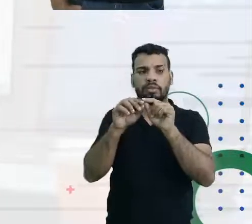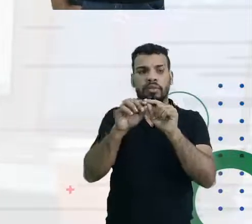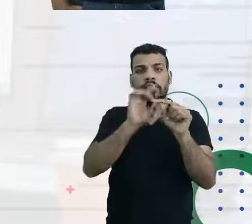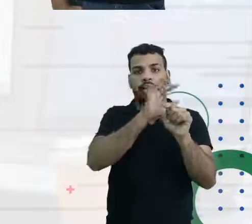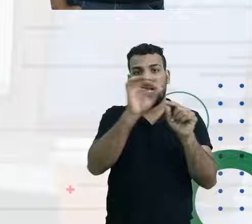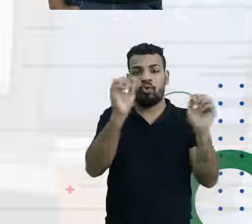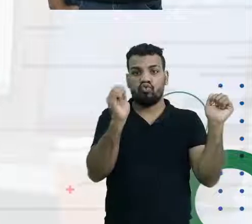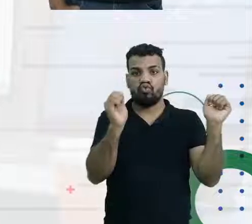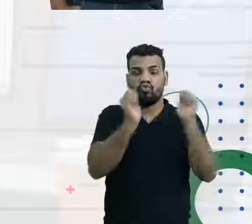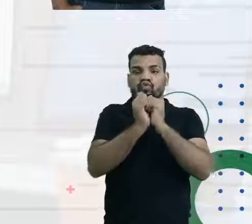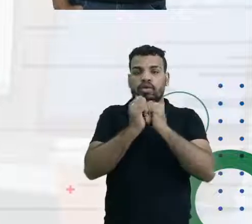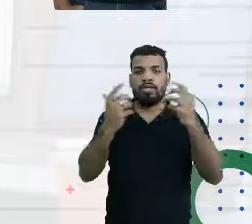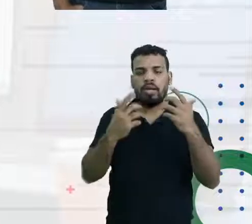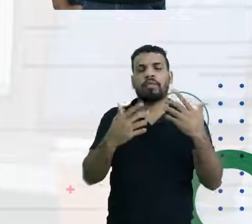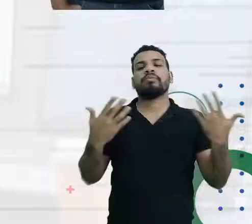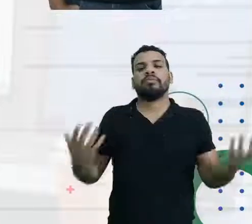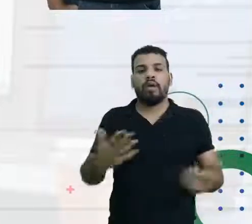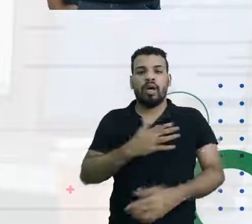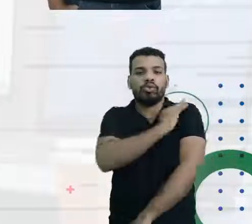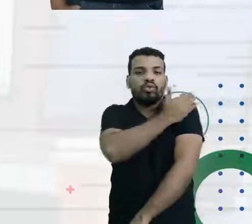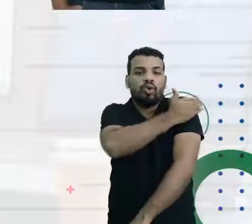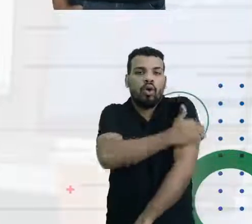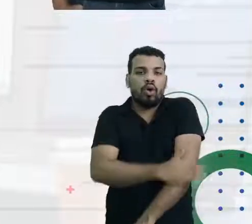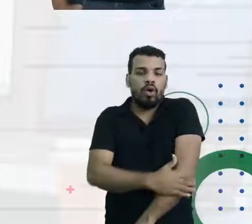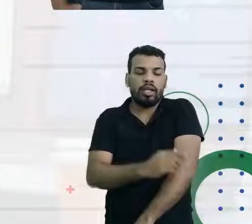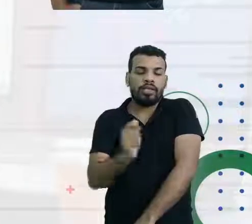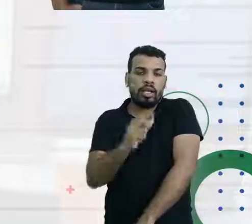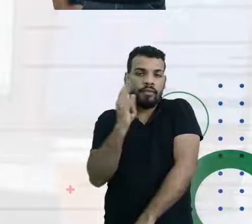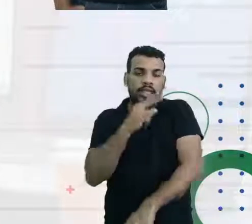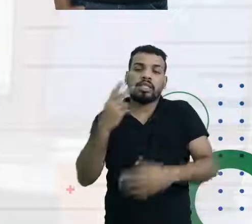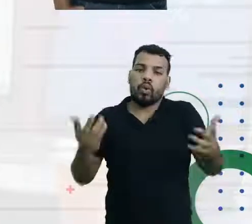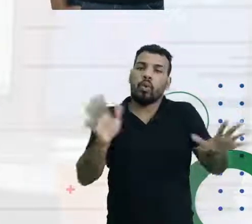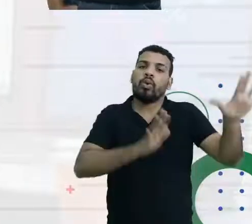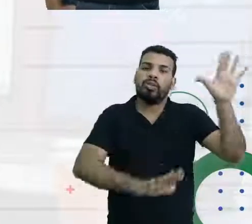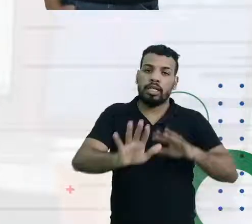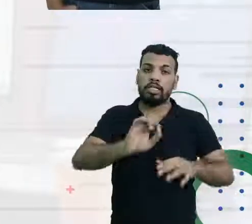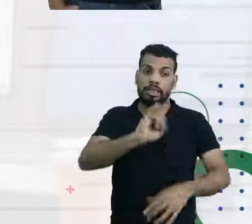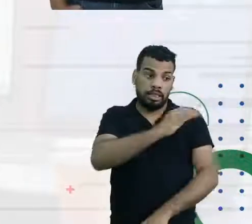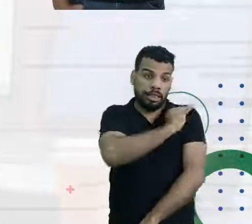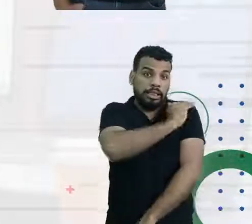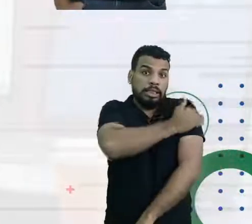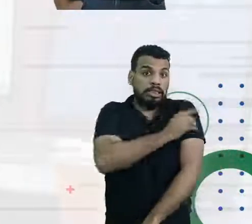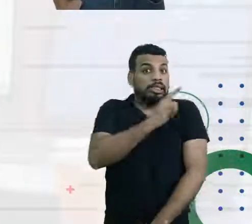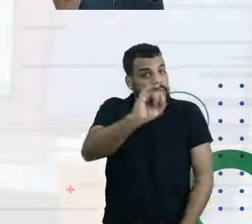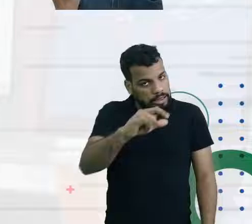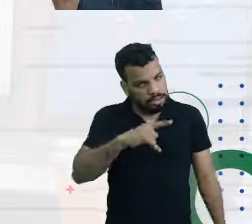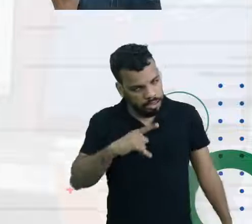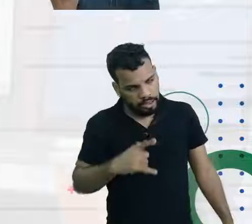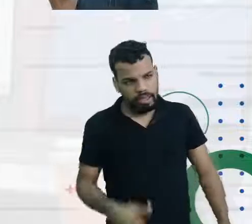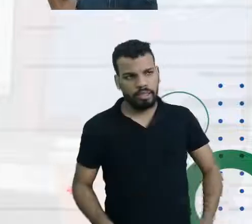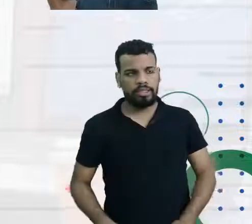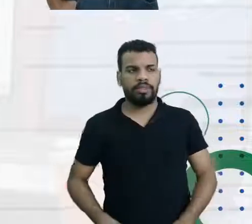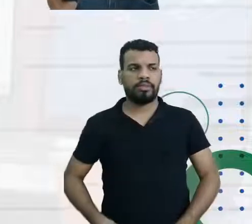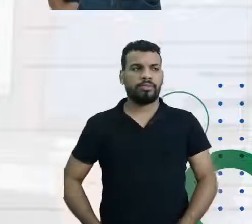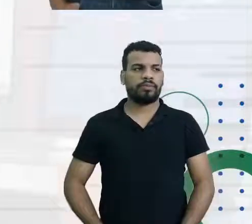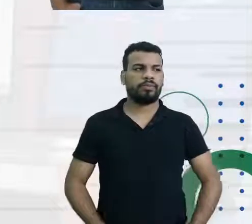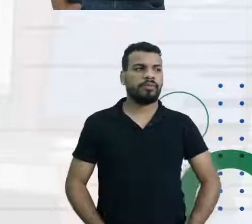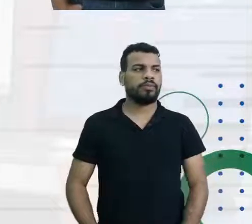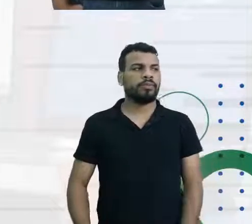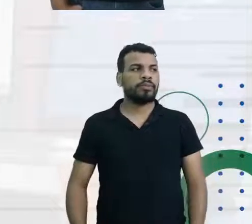as sombras do nosso desenho também devem ter esse cuidado, se os desenhos forem ter sombras, obviamente,